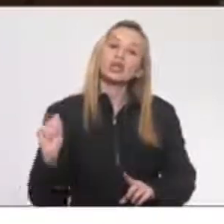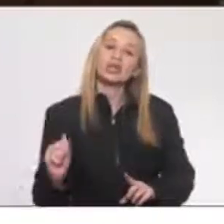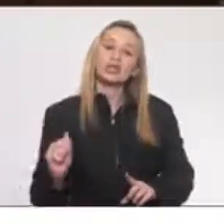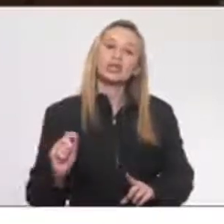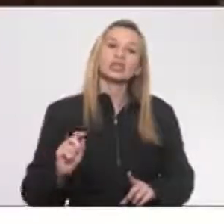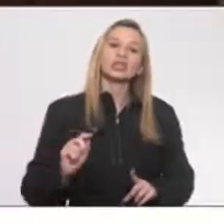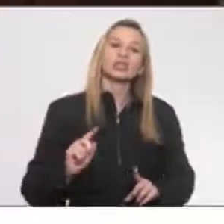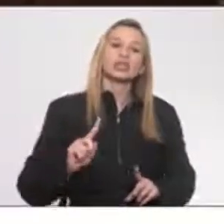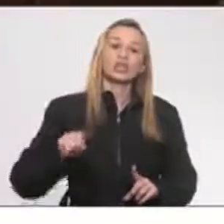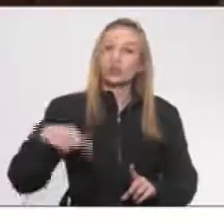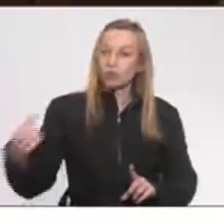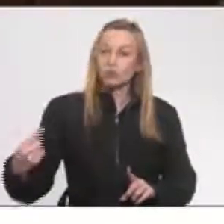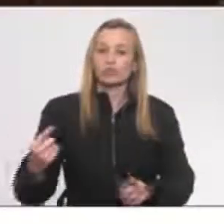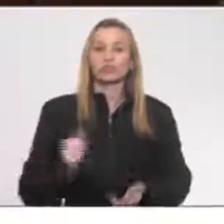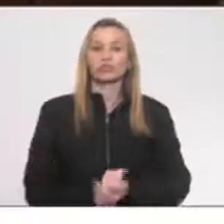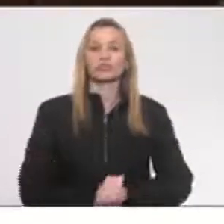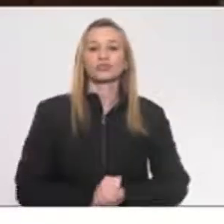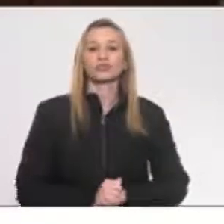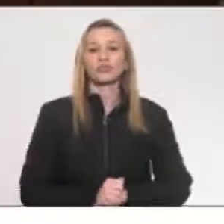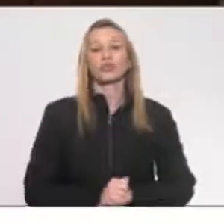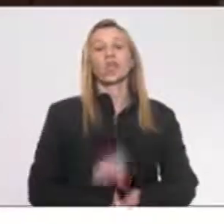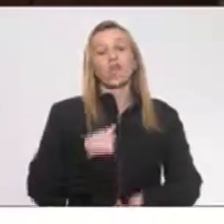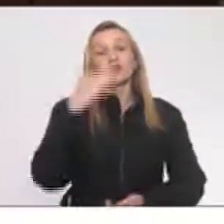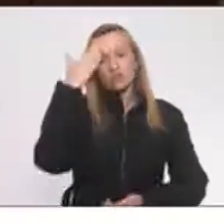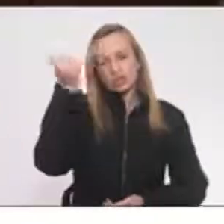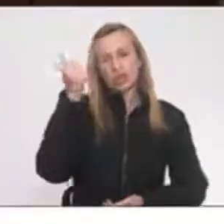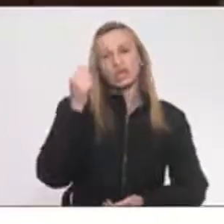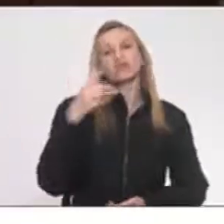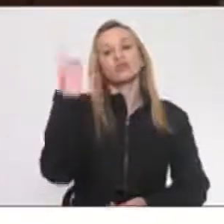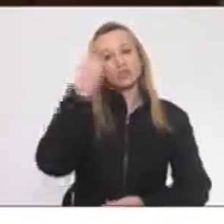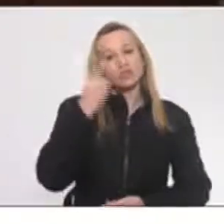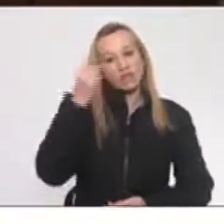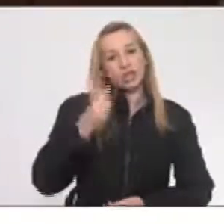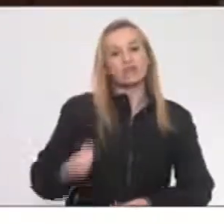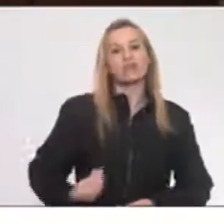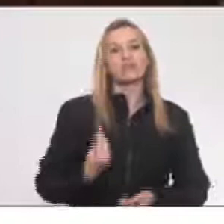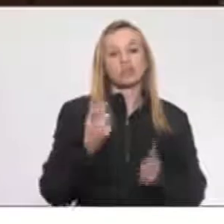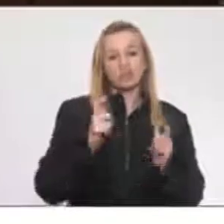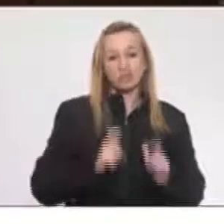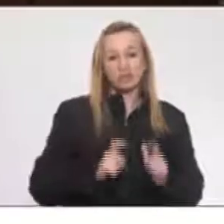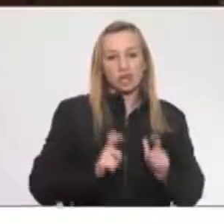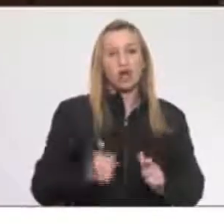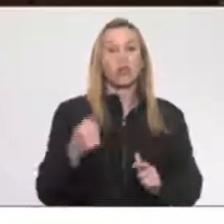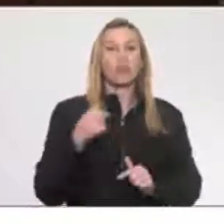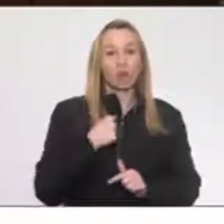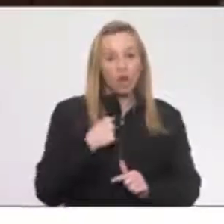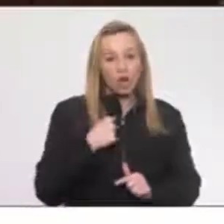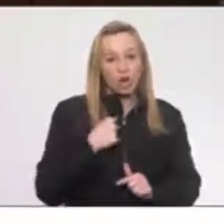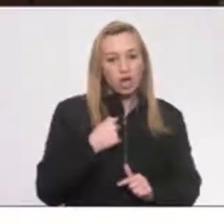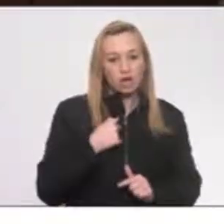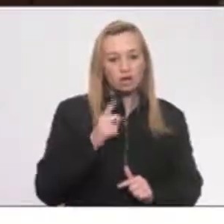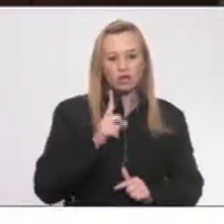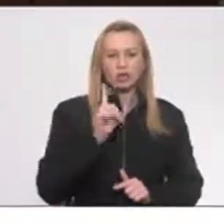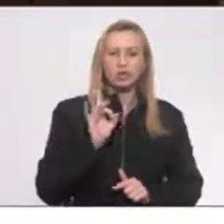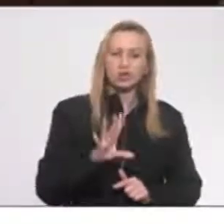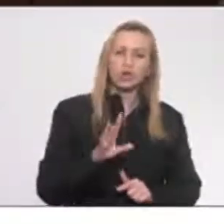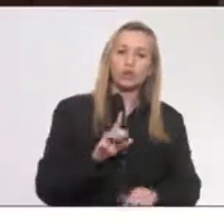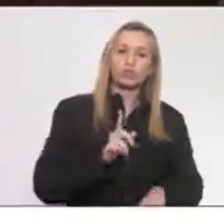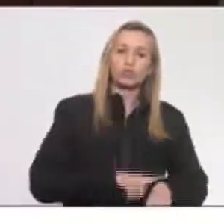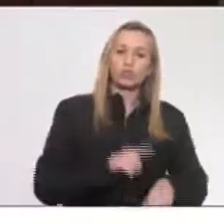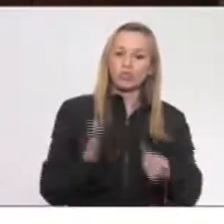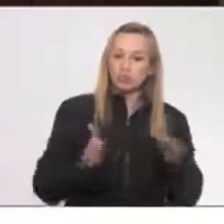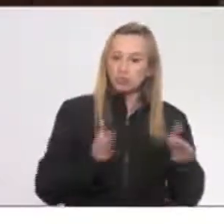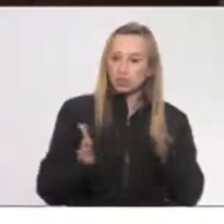litorânea, enfim. Eu sei que os deputados aqui, assim como eu, não só no período de calendário aqui